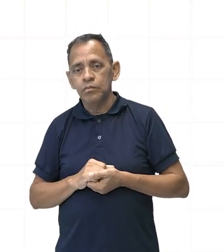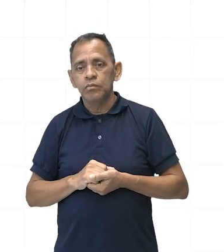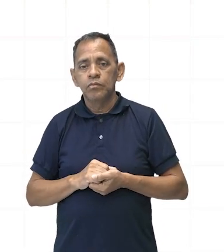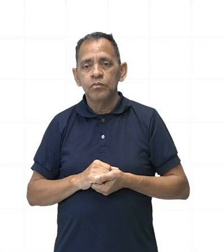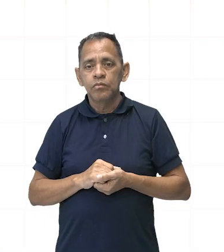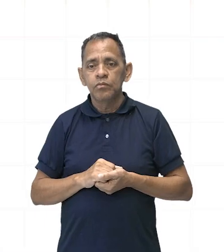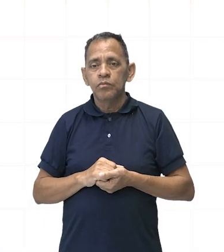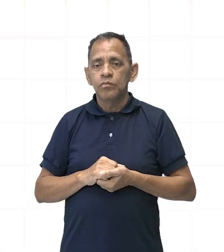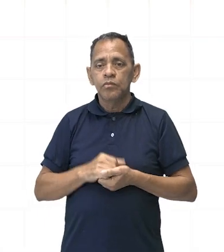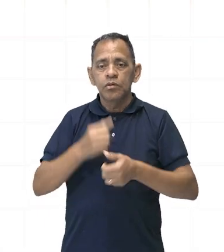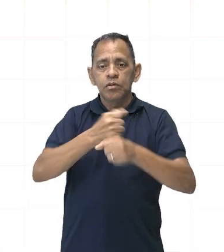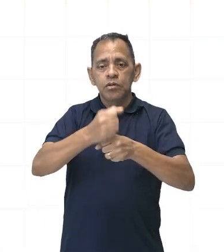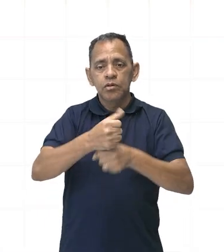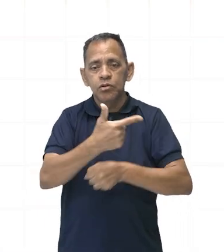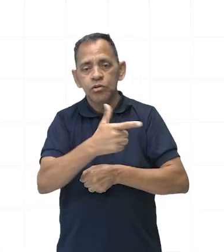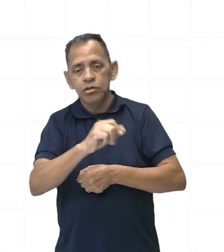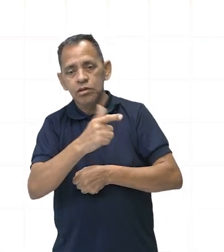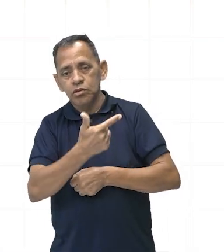recebeu no ano de 2022